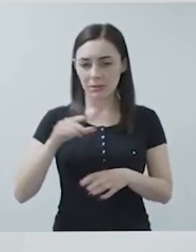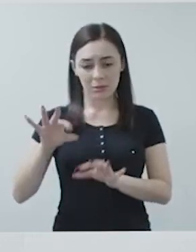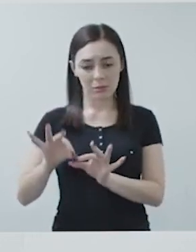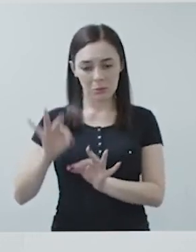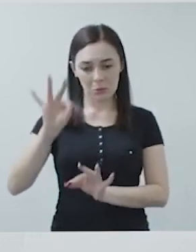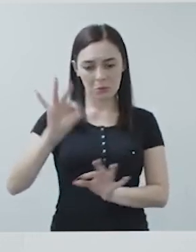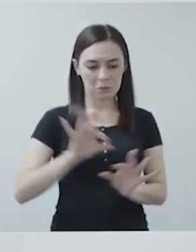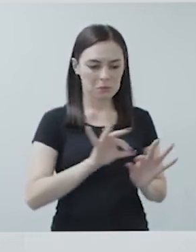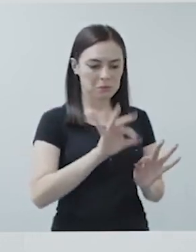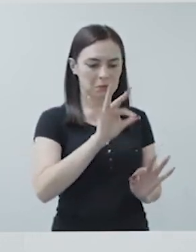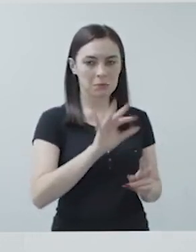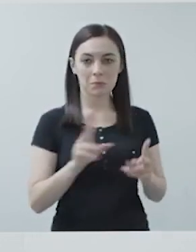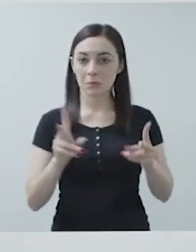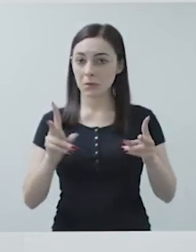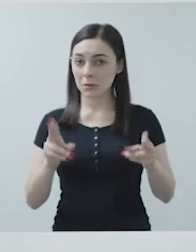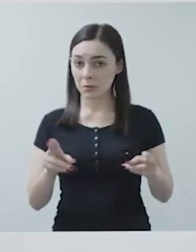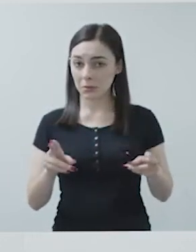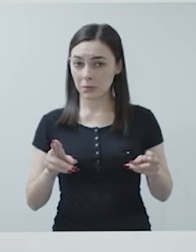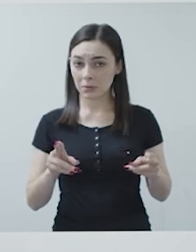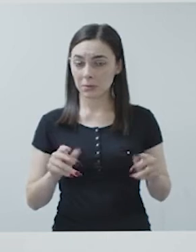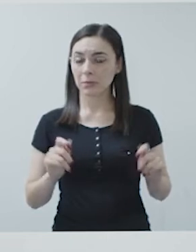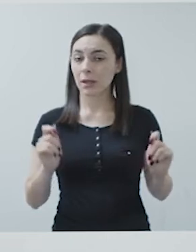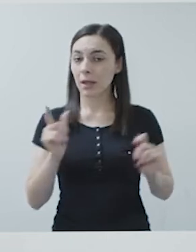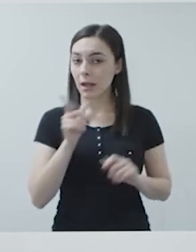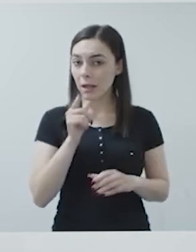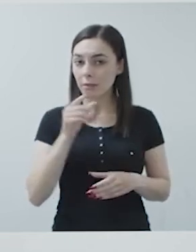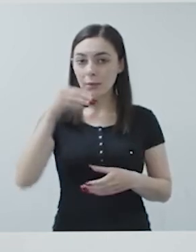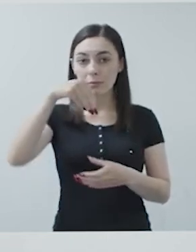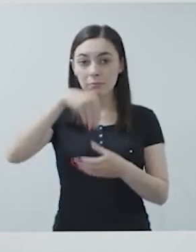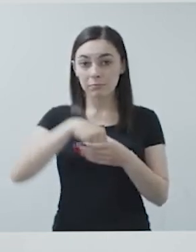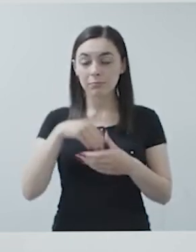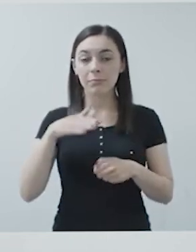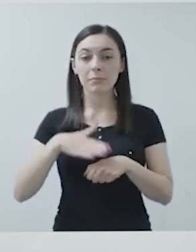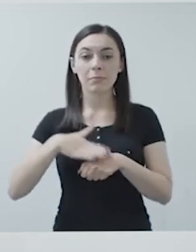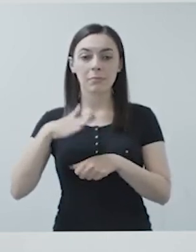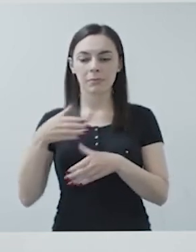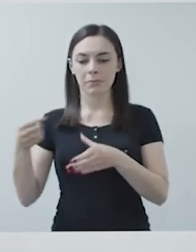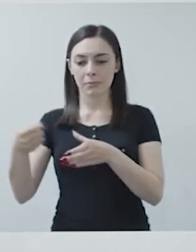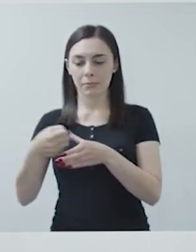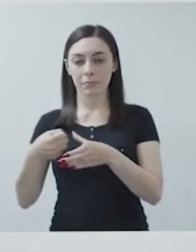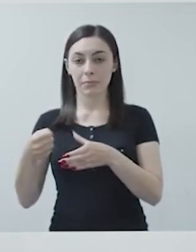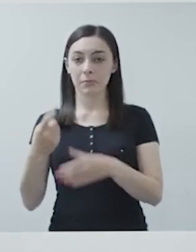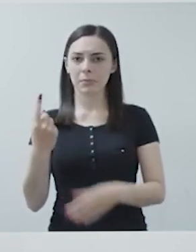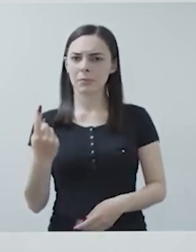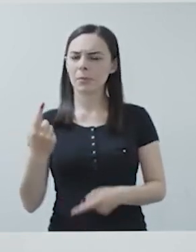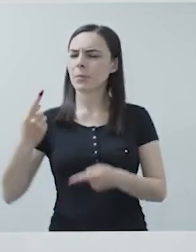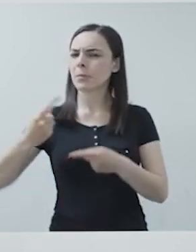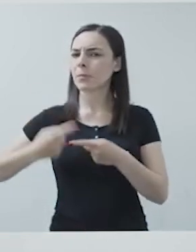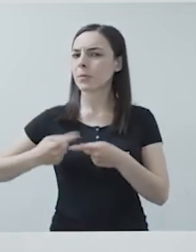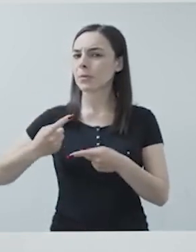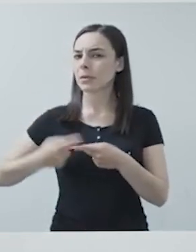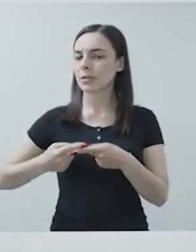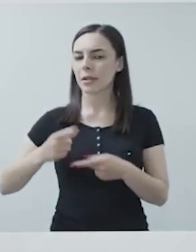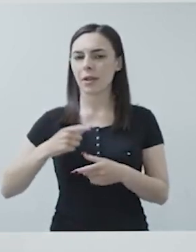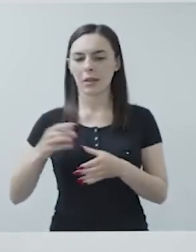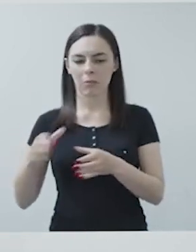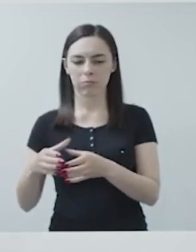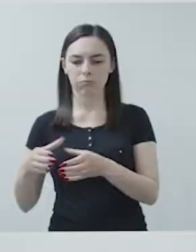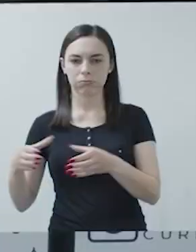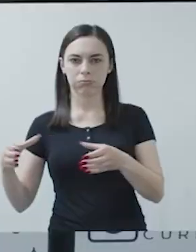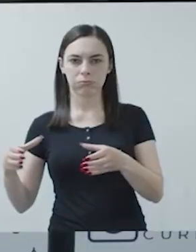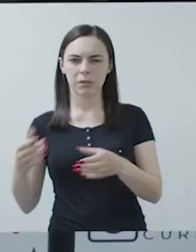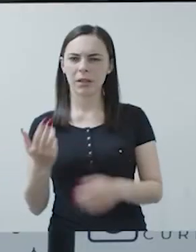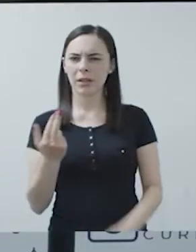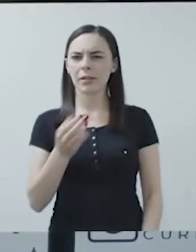mesmo tamanho? Cabe mais água na número 1. Por quê? Ela é mais larga. É a